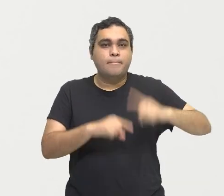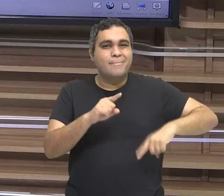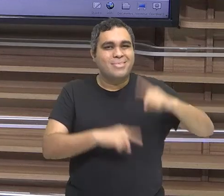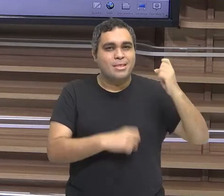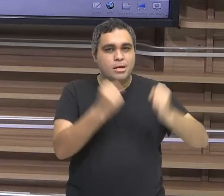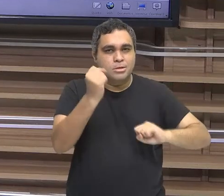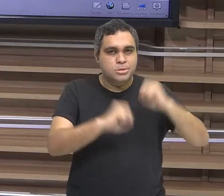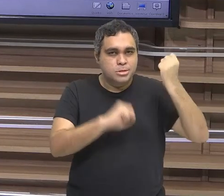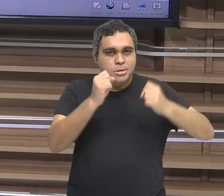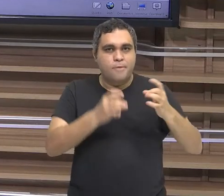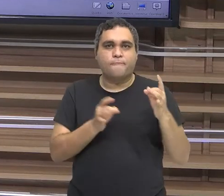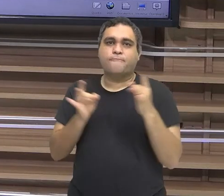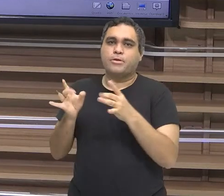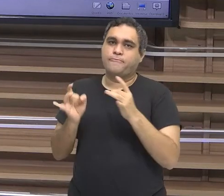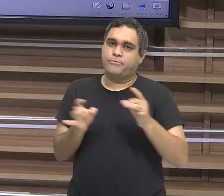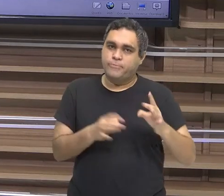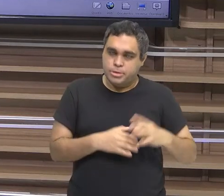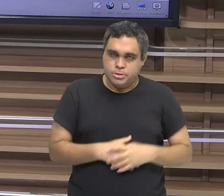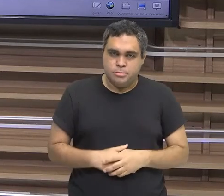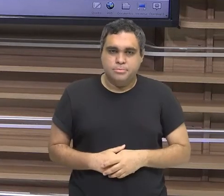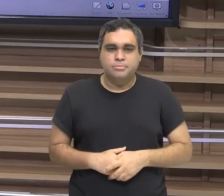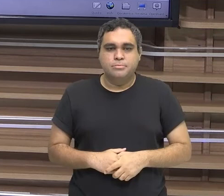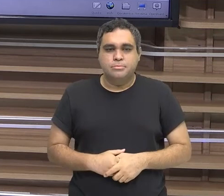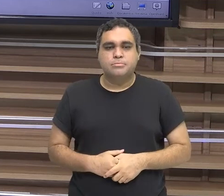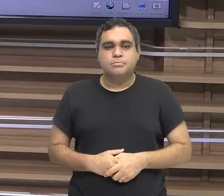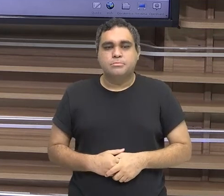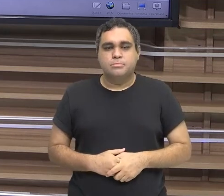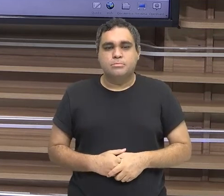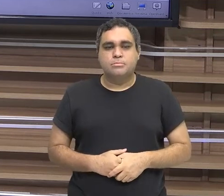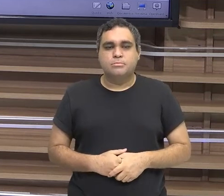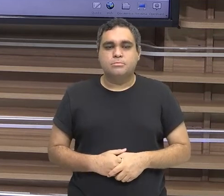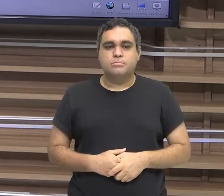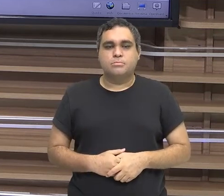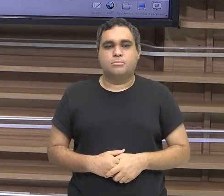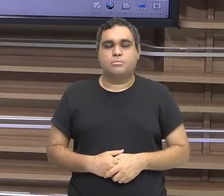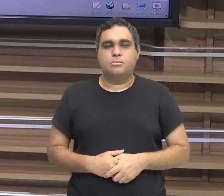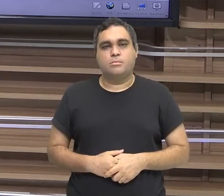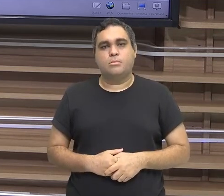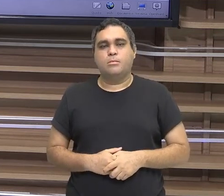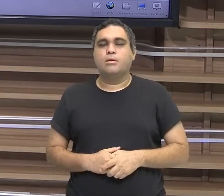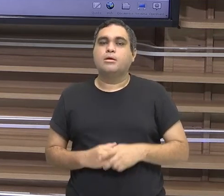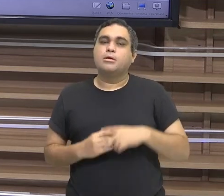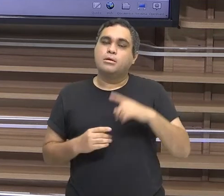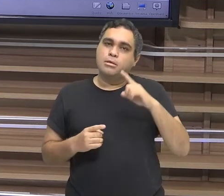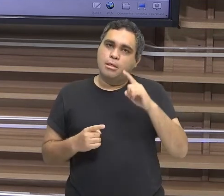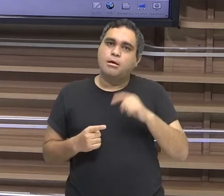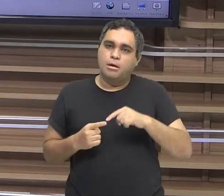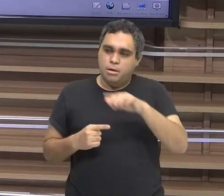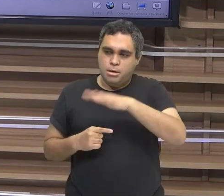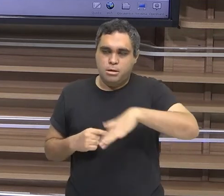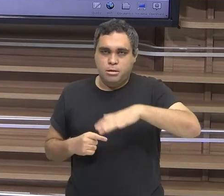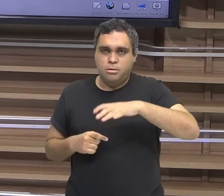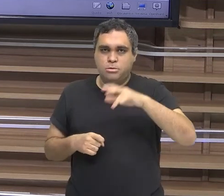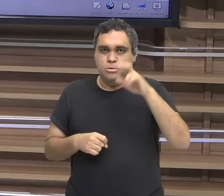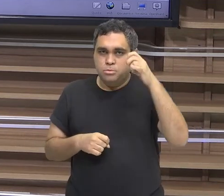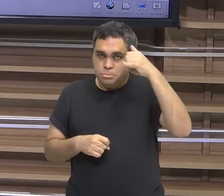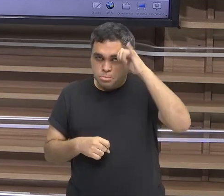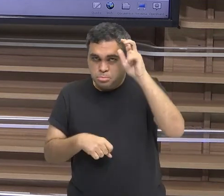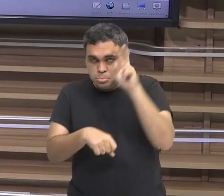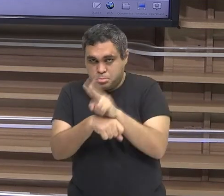observa muito esse desenvolvimento aqui no nosso país, tanto na parte do setor da agropecuária, quanto no